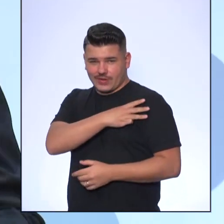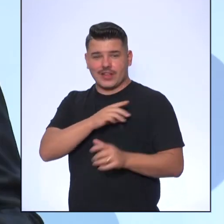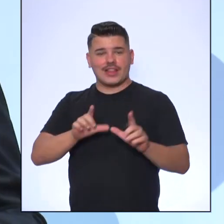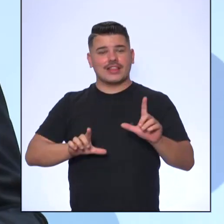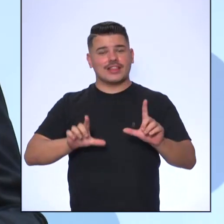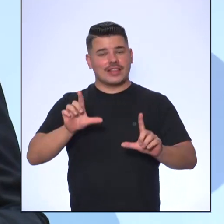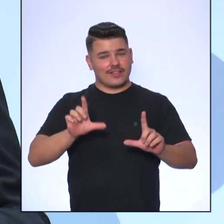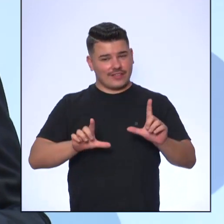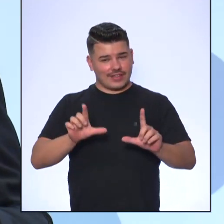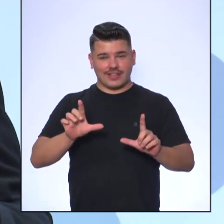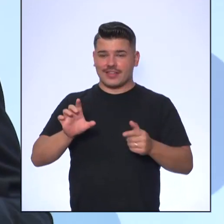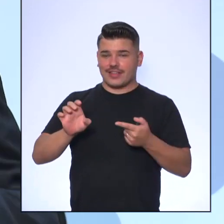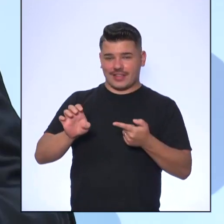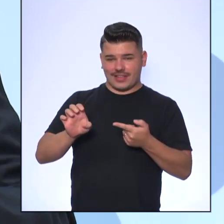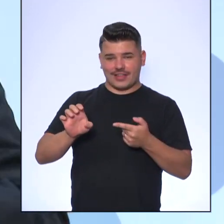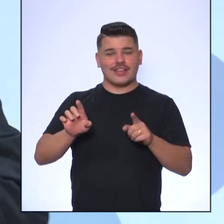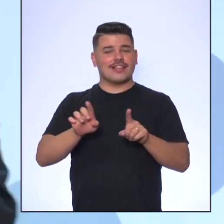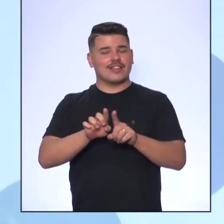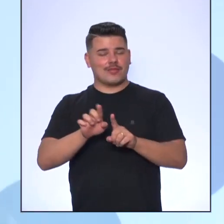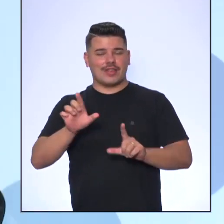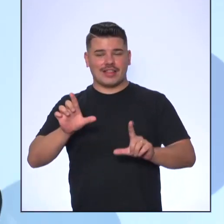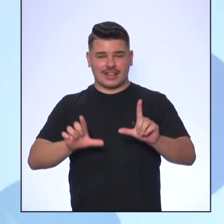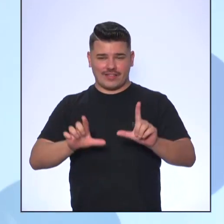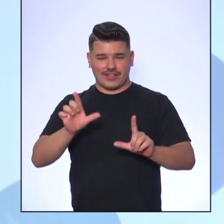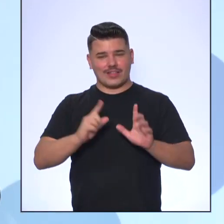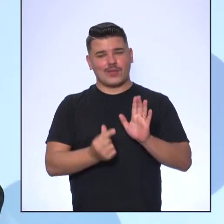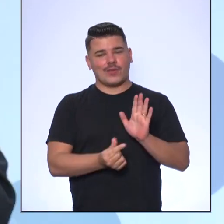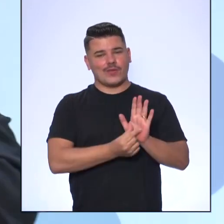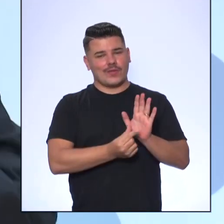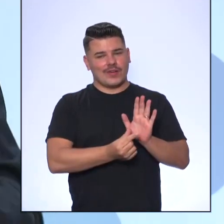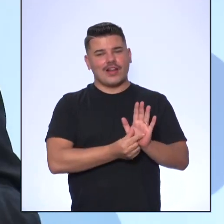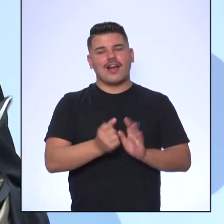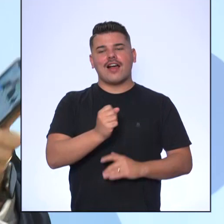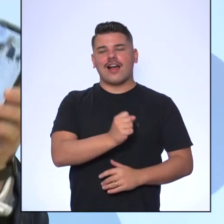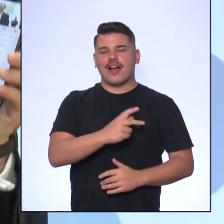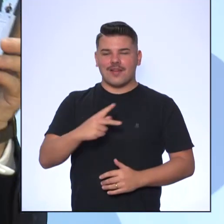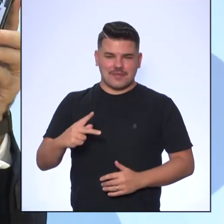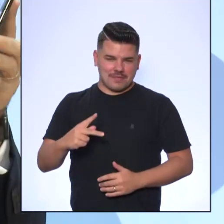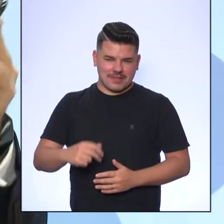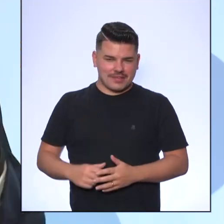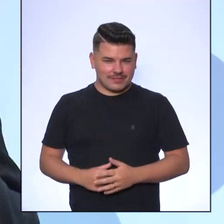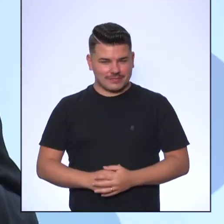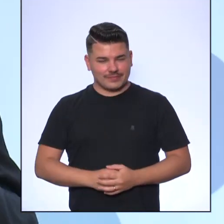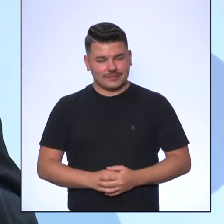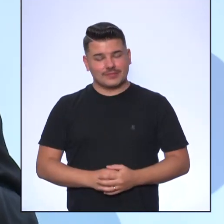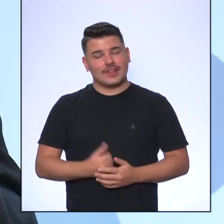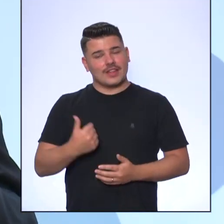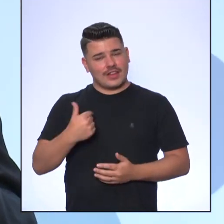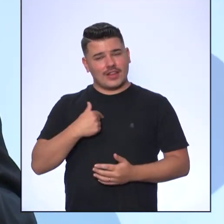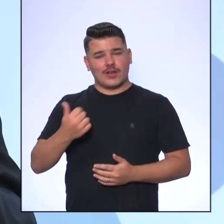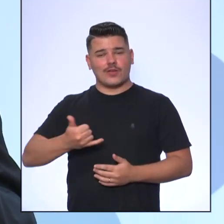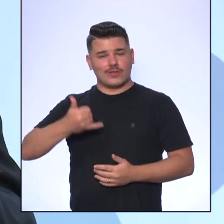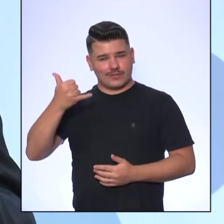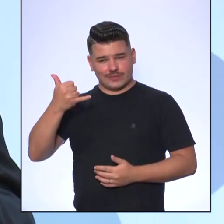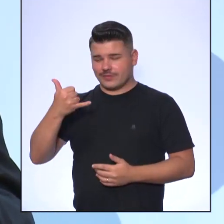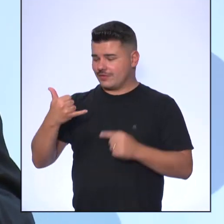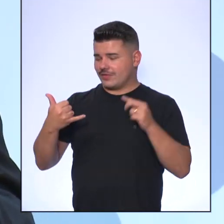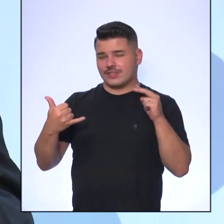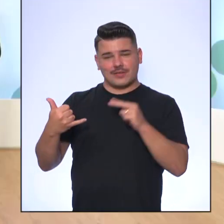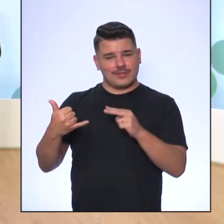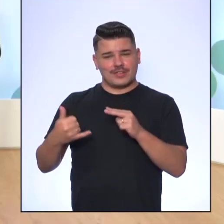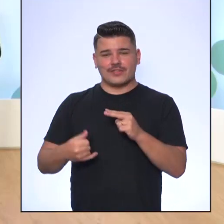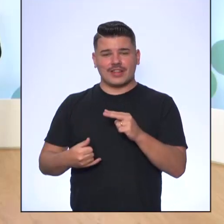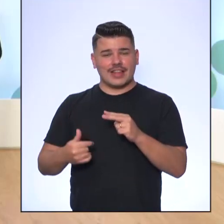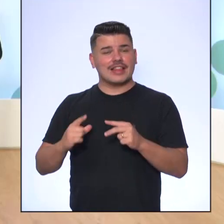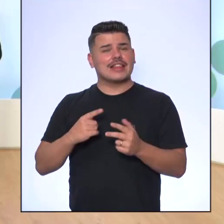e também no aplicativo. Coisa importante, estou conectado aqui, galera.